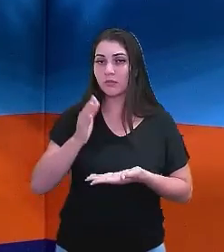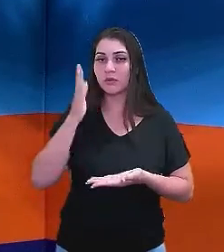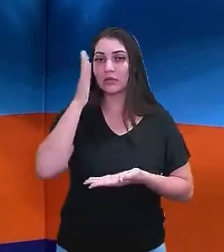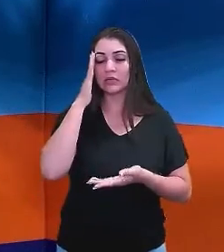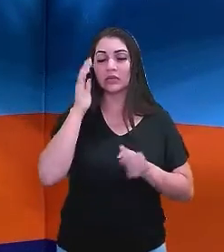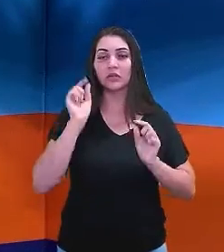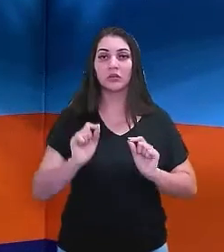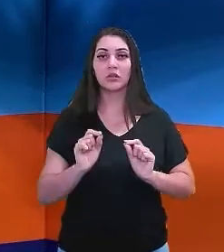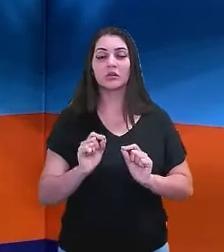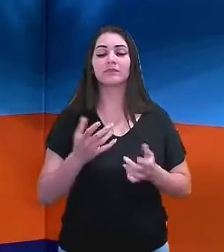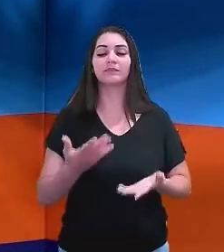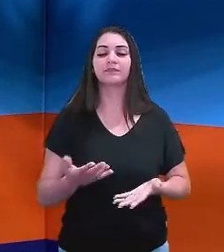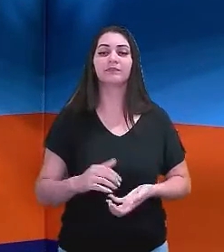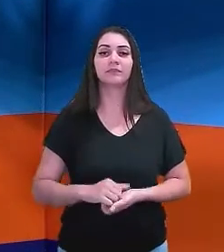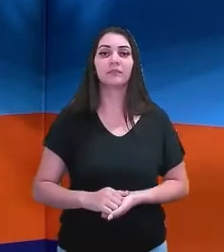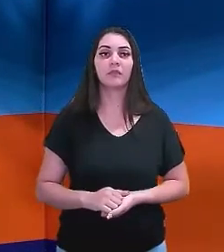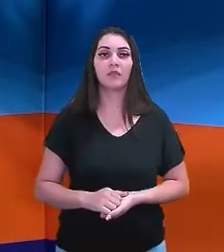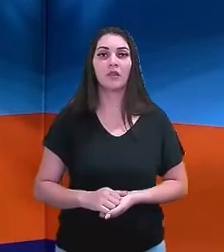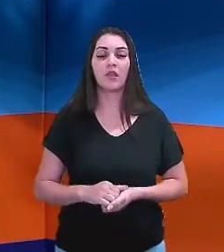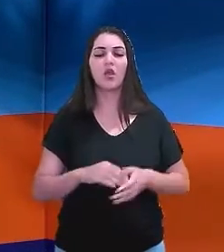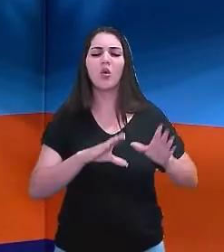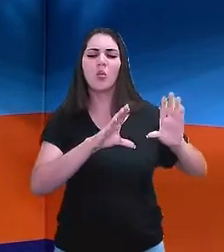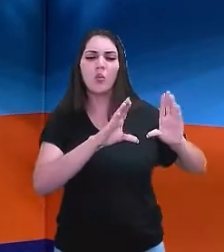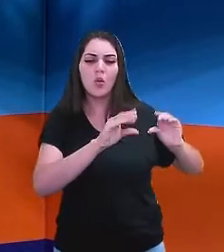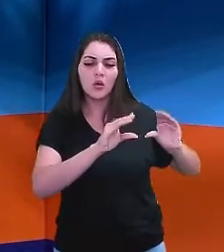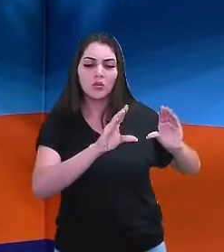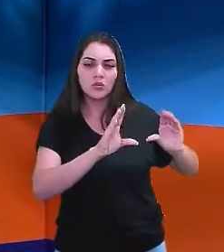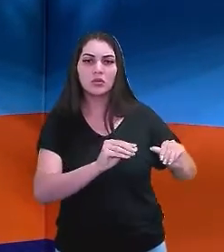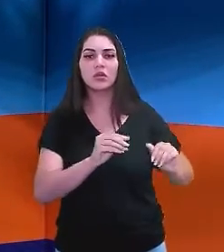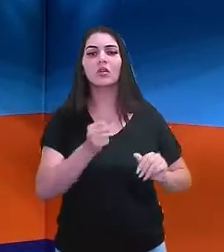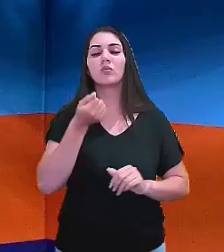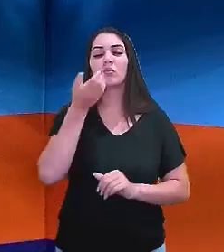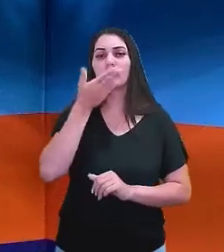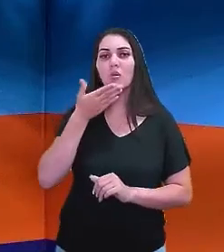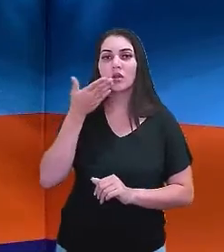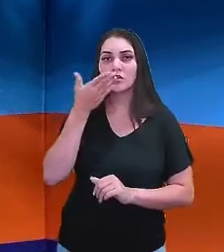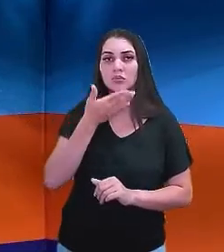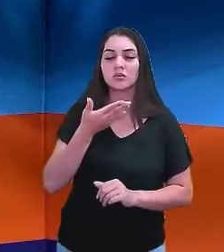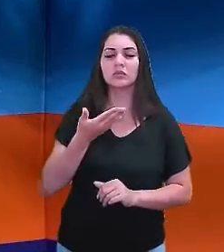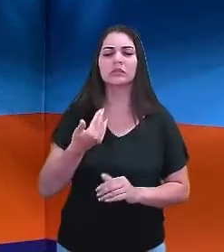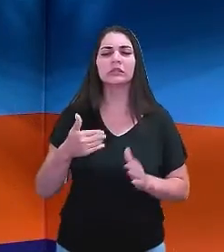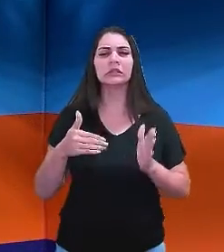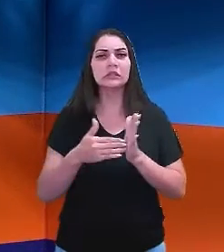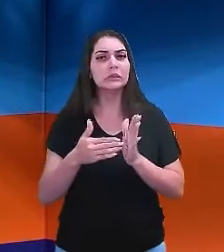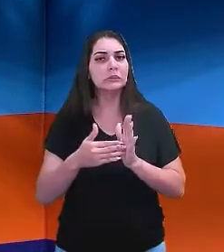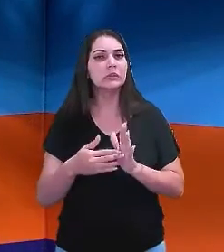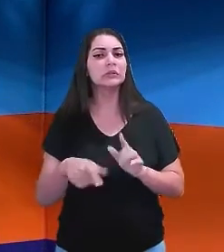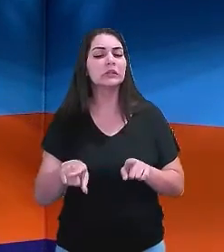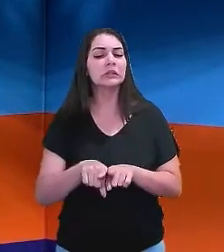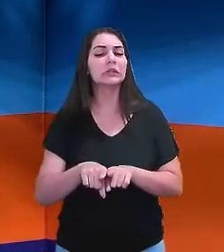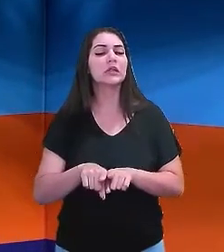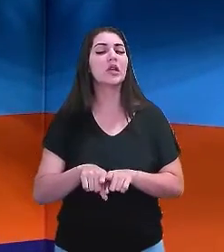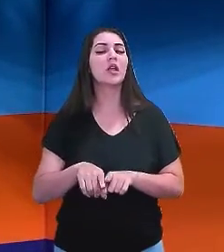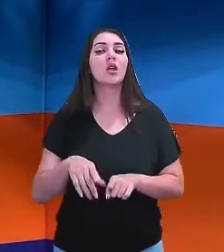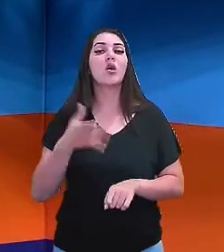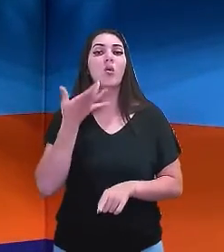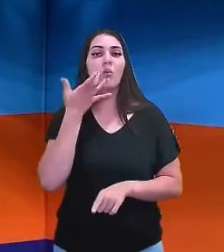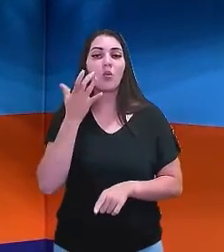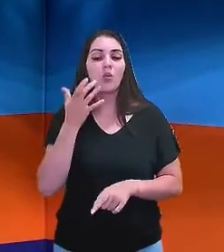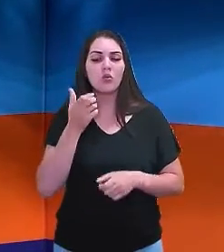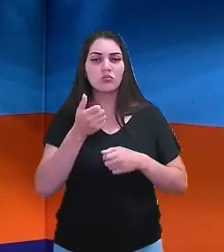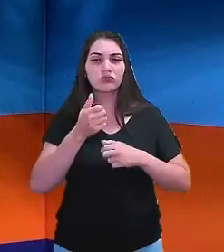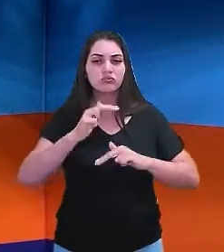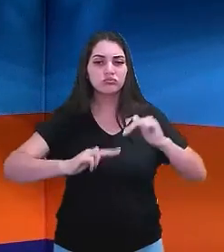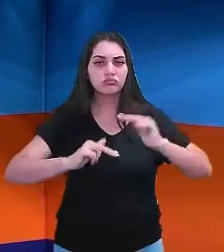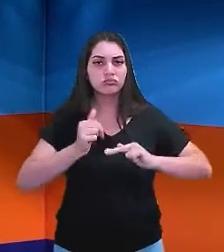isso. Pessoal, o algodão, o açúcar, ou até mesmo o ouro, eles são produtos